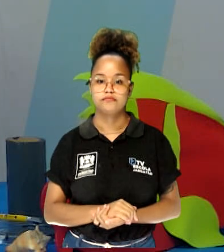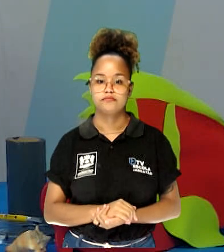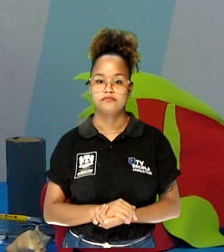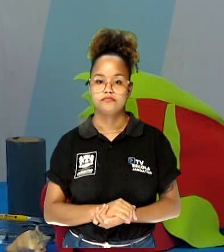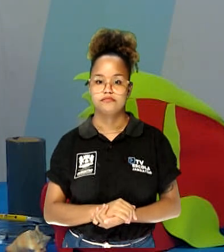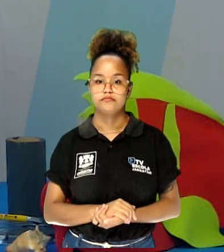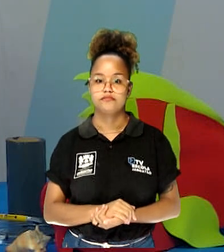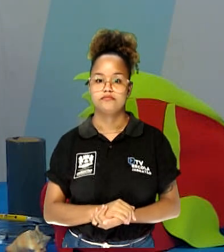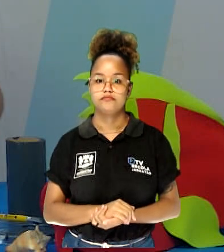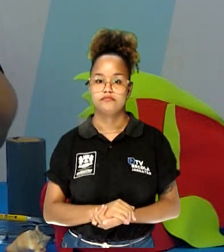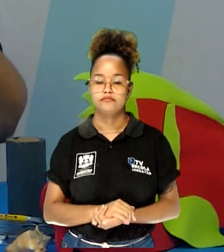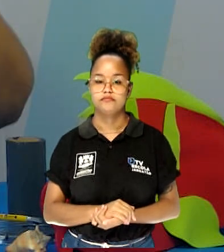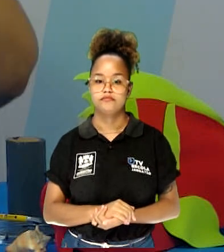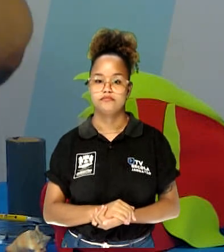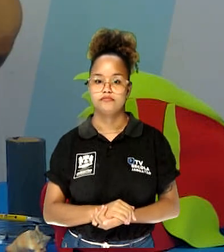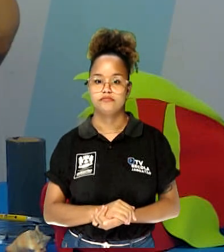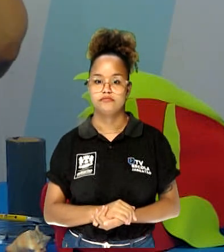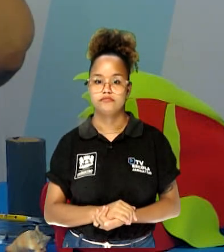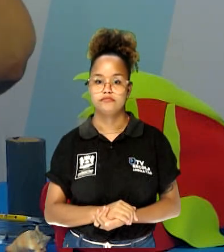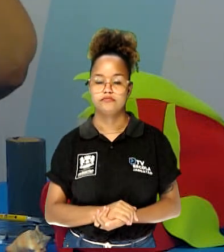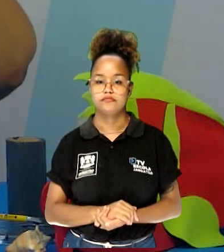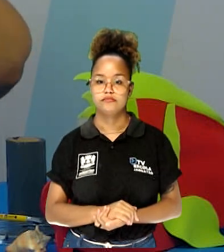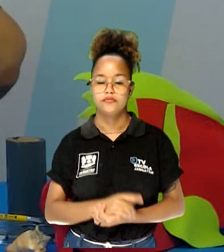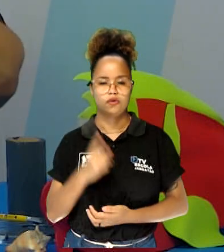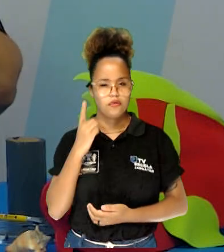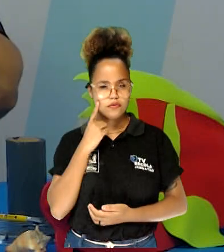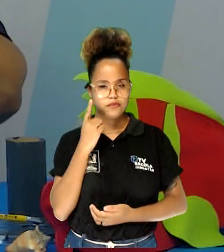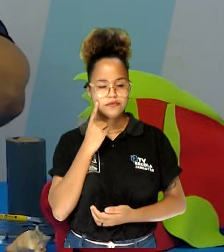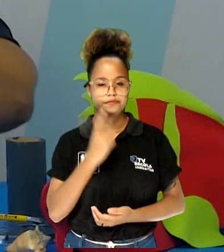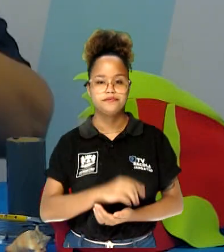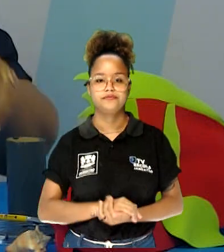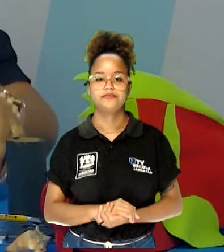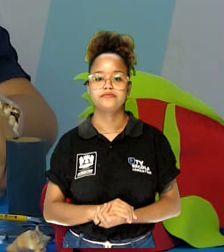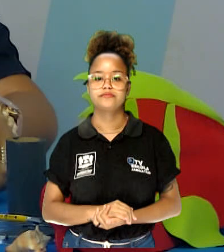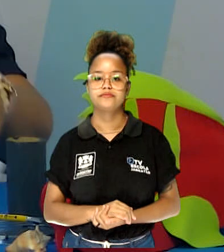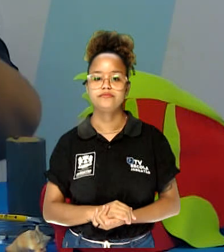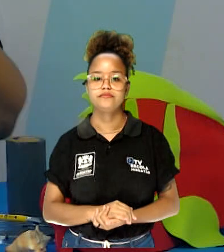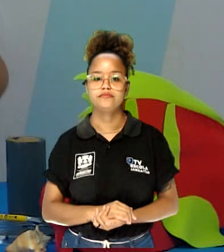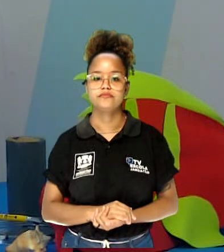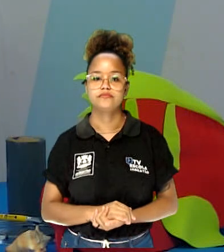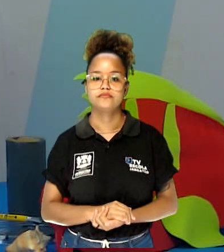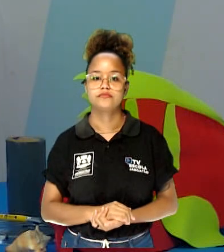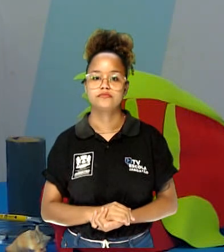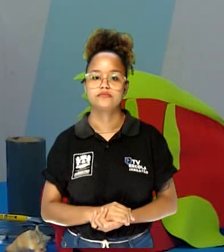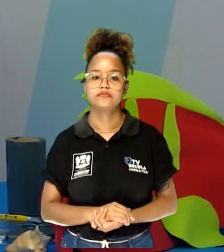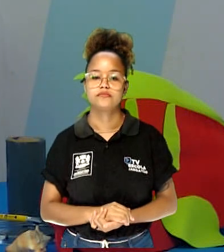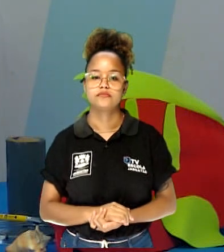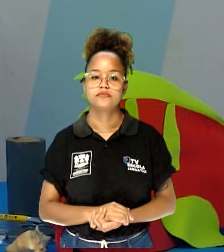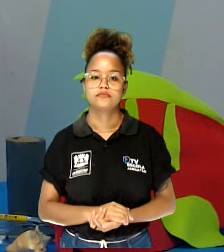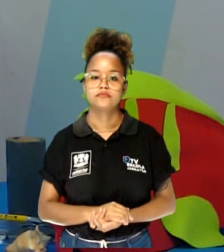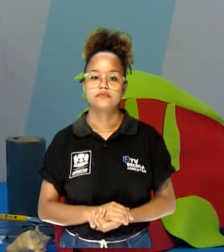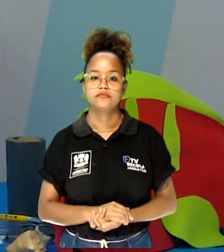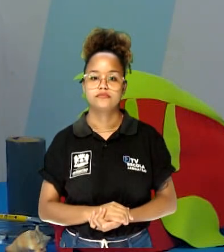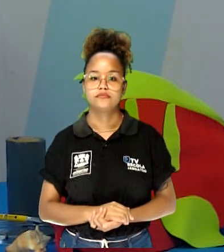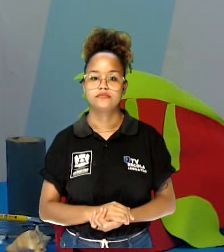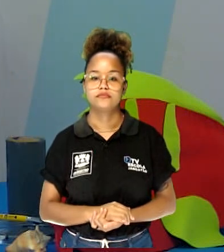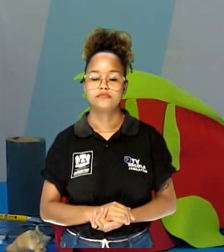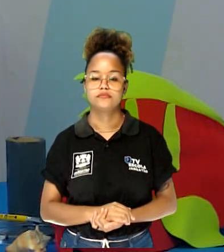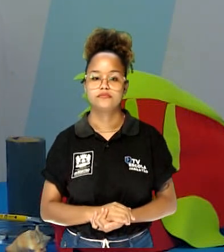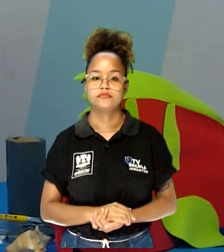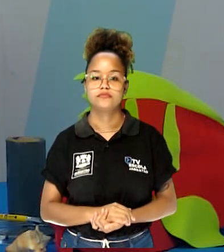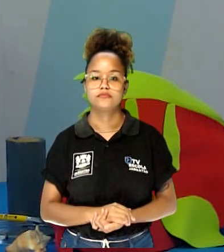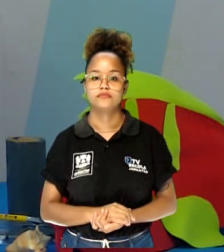Então, cortou o zigue-zague, ele vai ficar assim, tá vendo assim? Dobrei, recorto e ele fica assim.